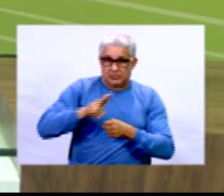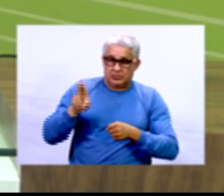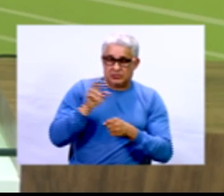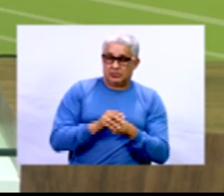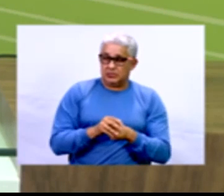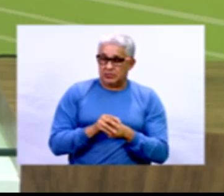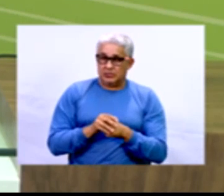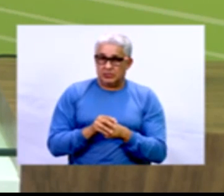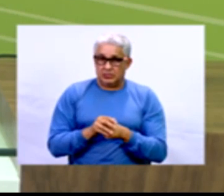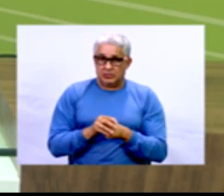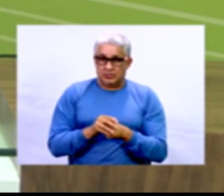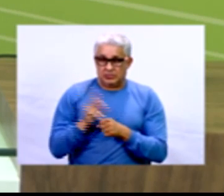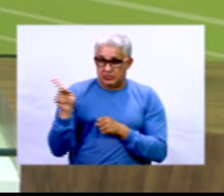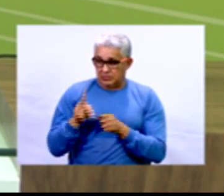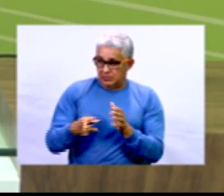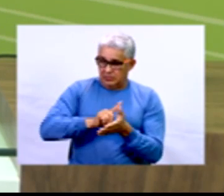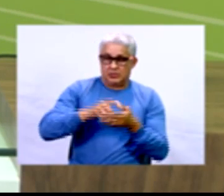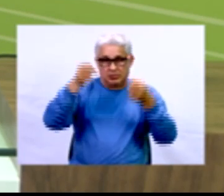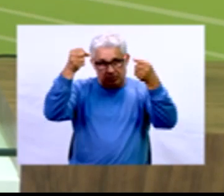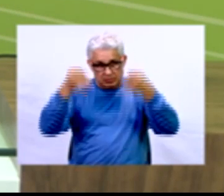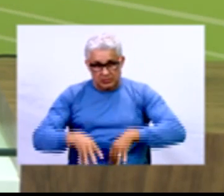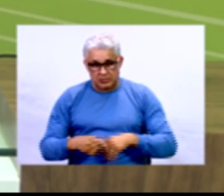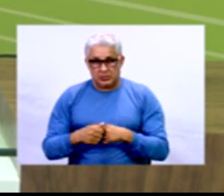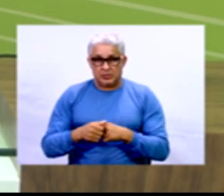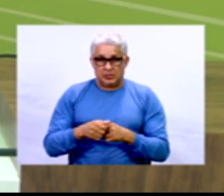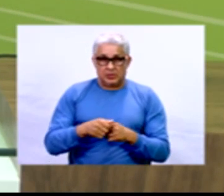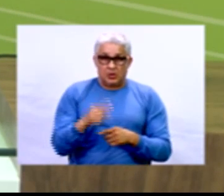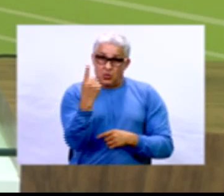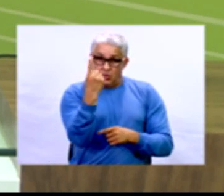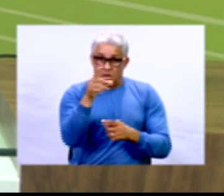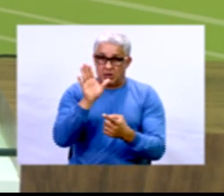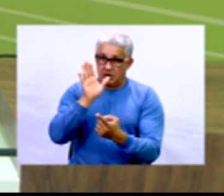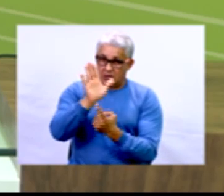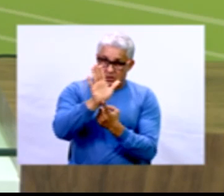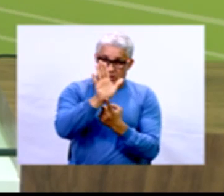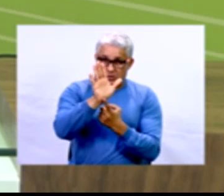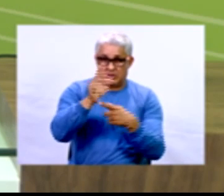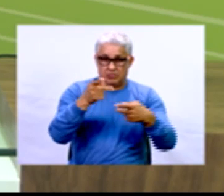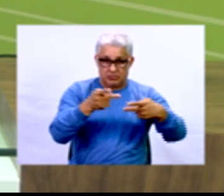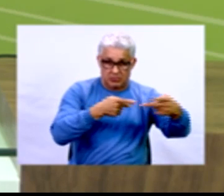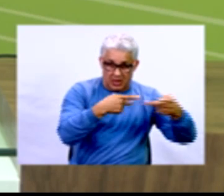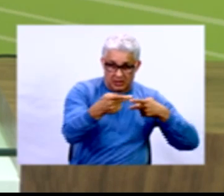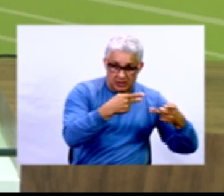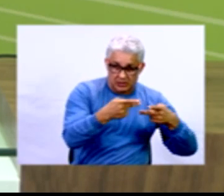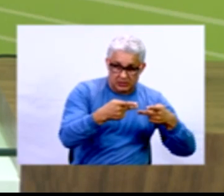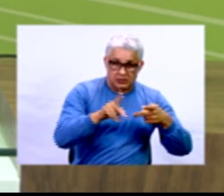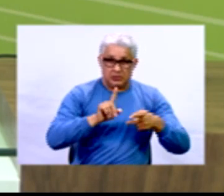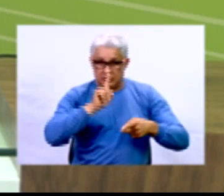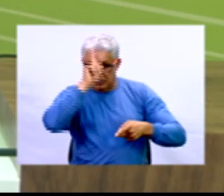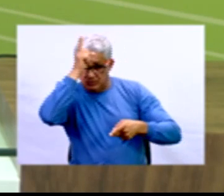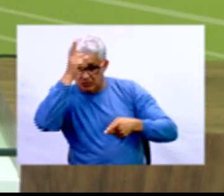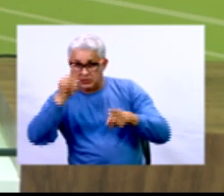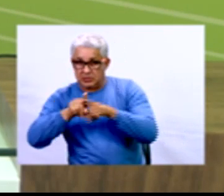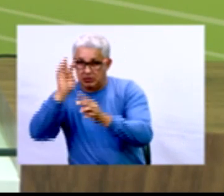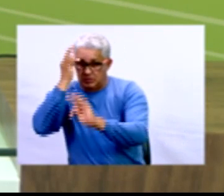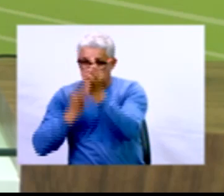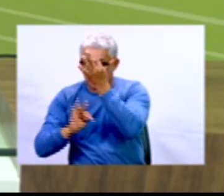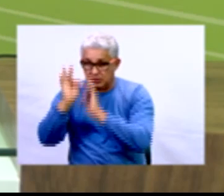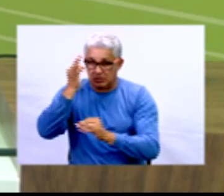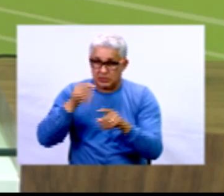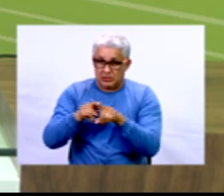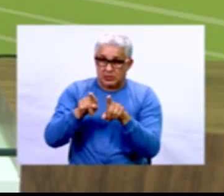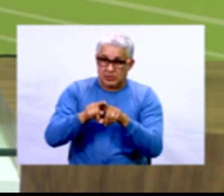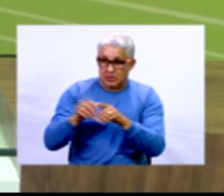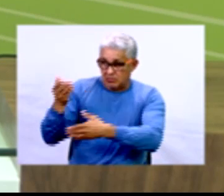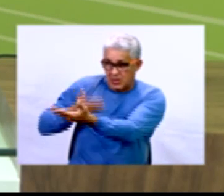multimídia citados muito bem pela professora Alessandra, eu gostaria de destacar a questão do planejamento, da criatividade, da tecnologia e